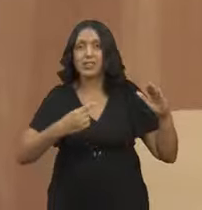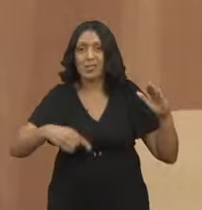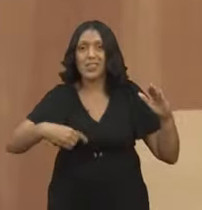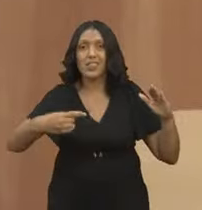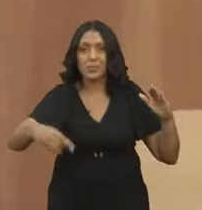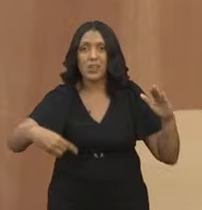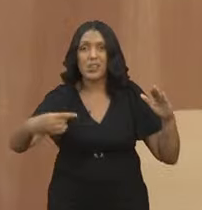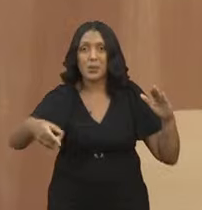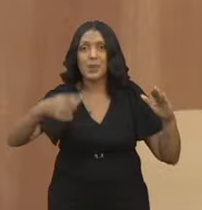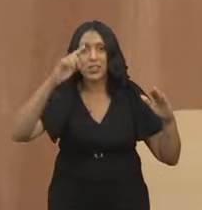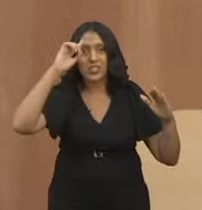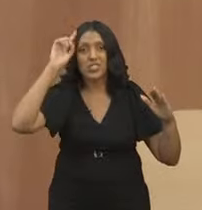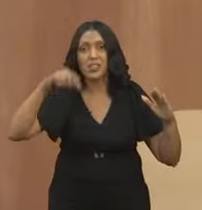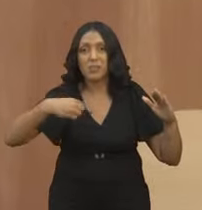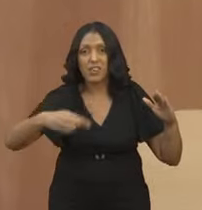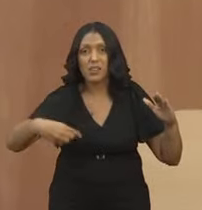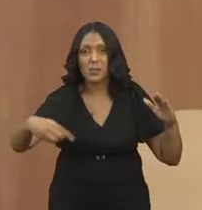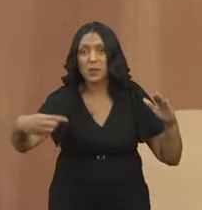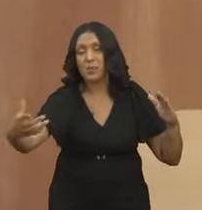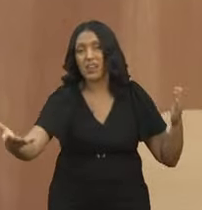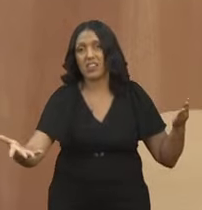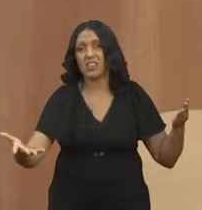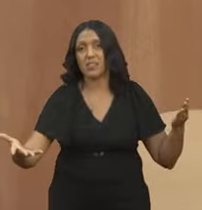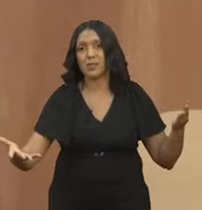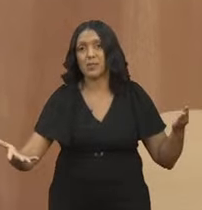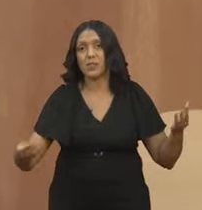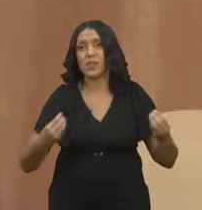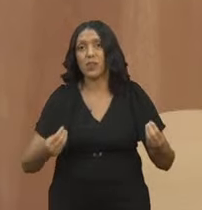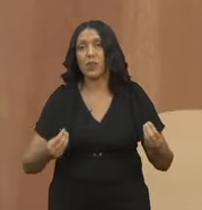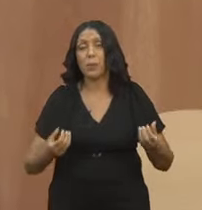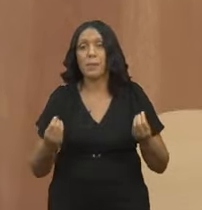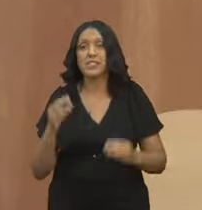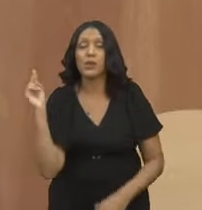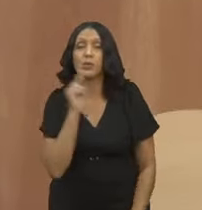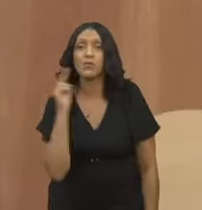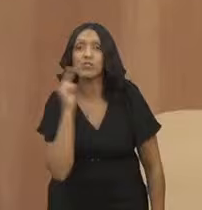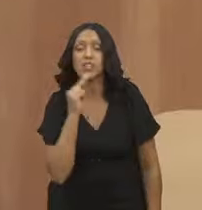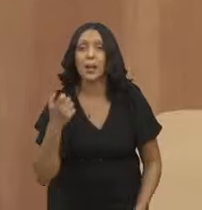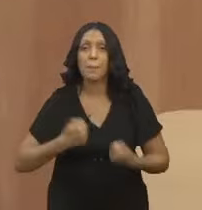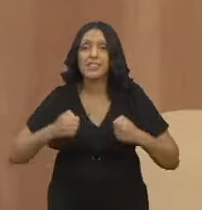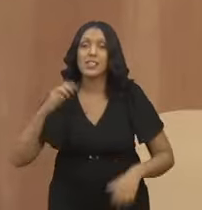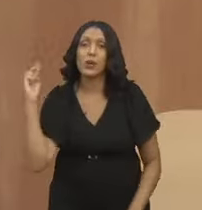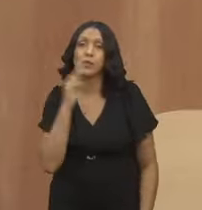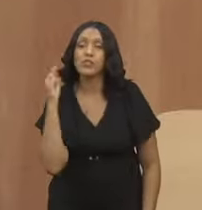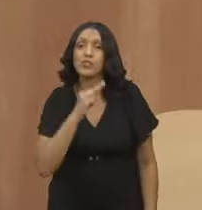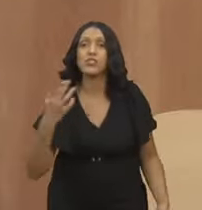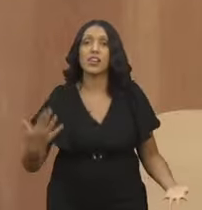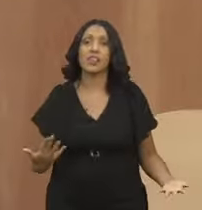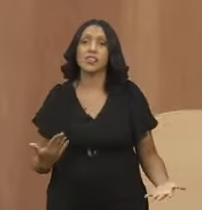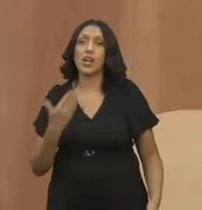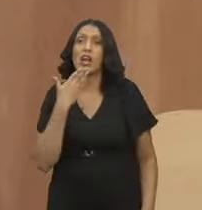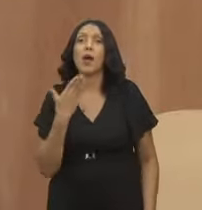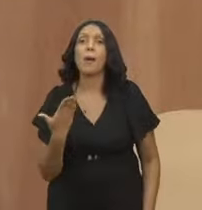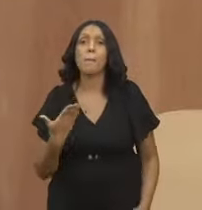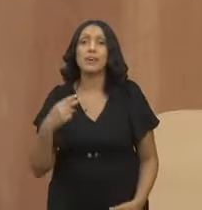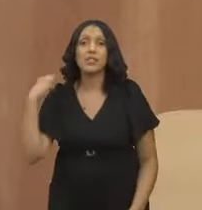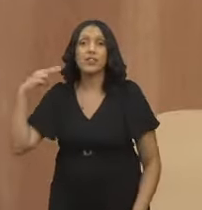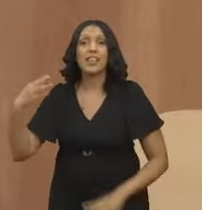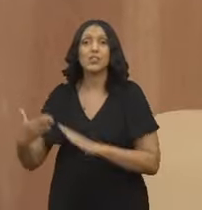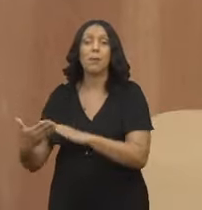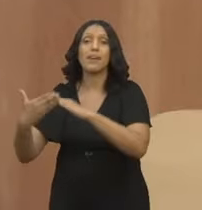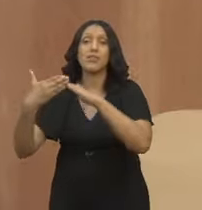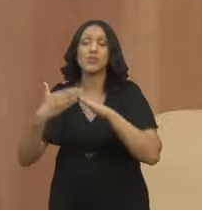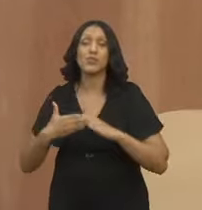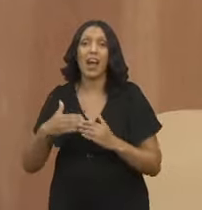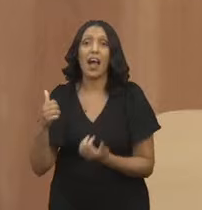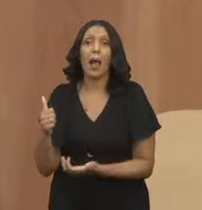isso na maior brevidade possível. Inclusive peço a ajuda dos vereadores, que isso transcende base, oposição, disputas